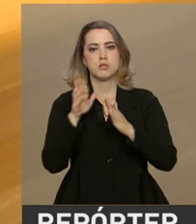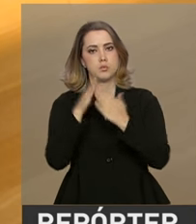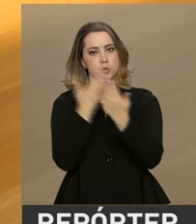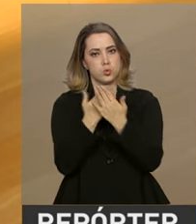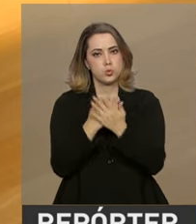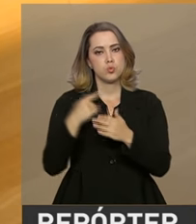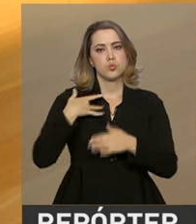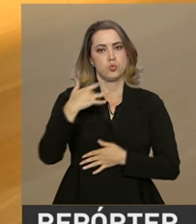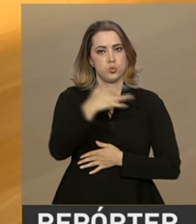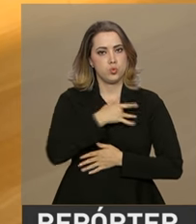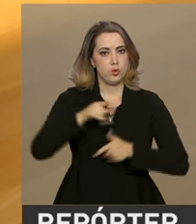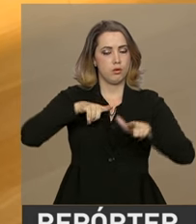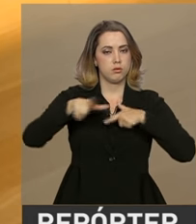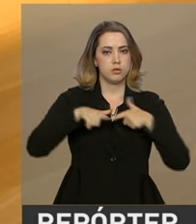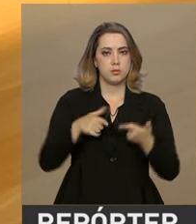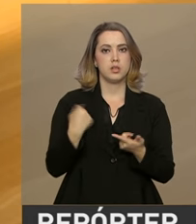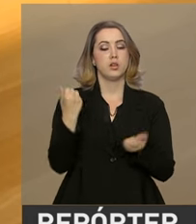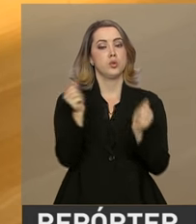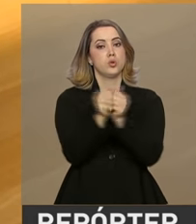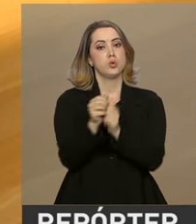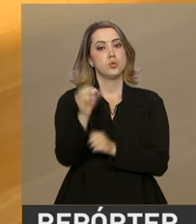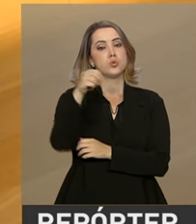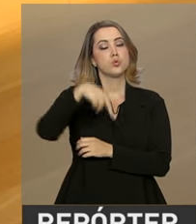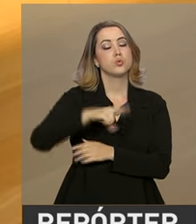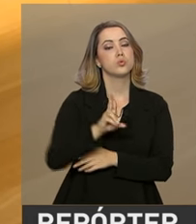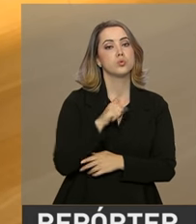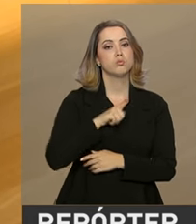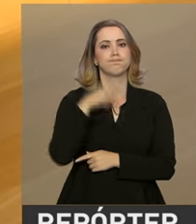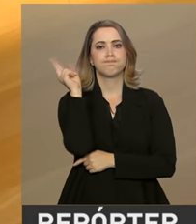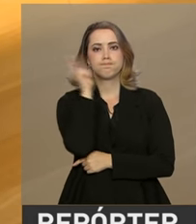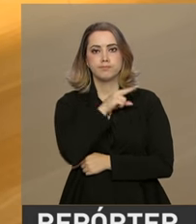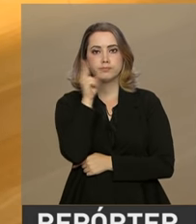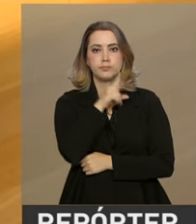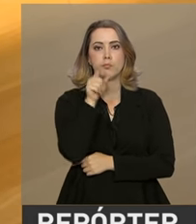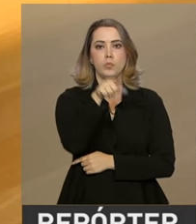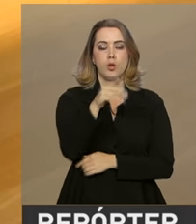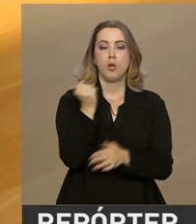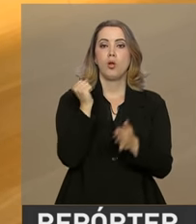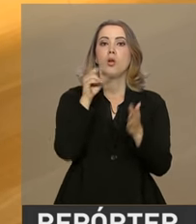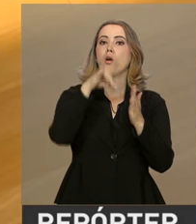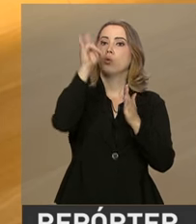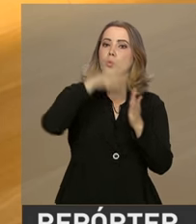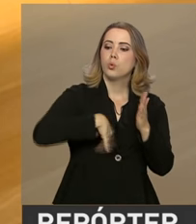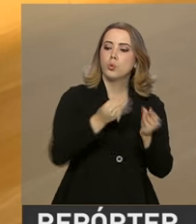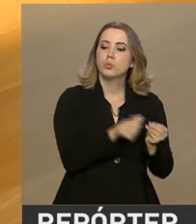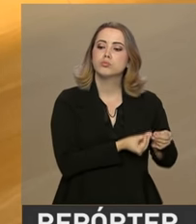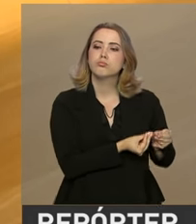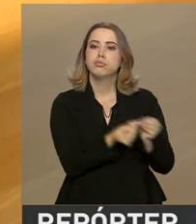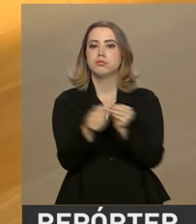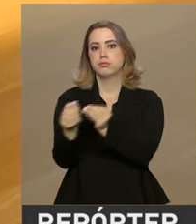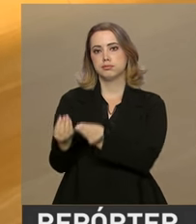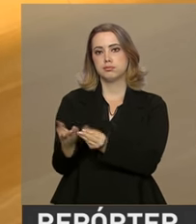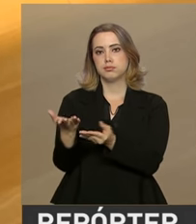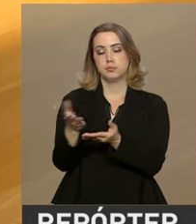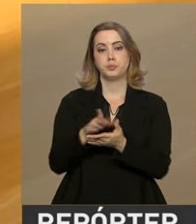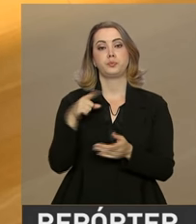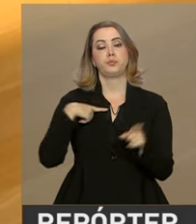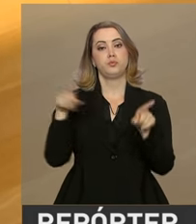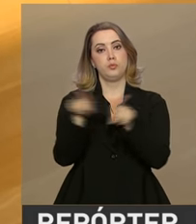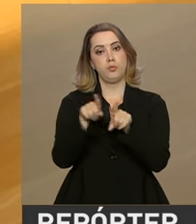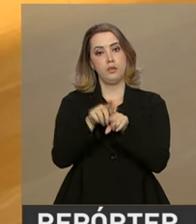trabalhamos com as Nações Unidas para assegurar agilidade aos procedimentos de concessão desse status.